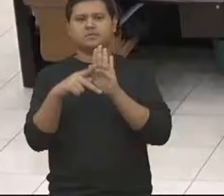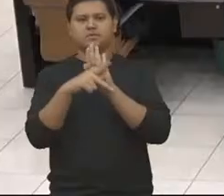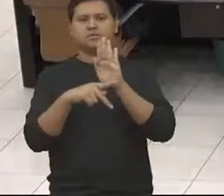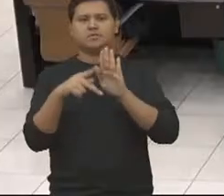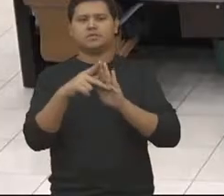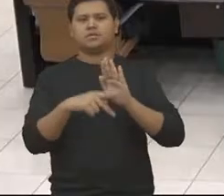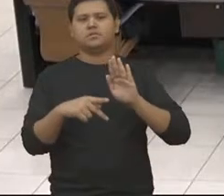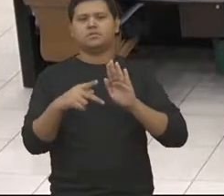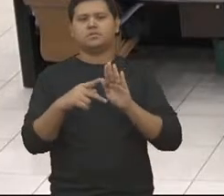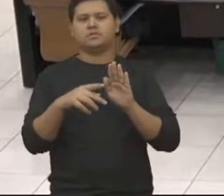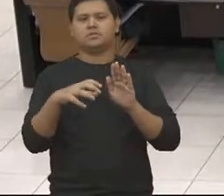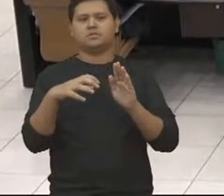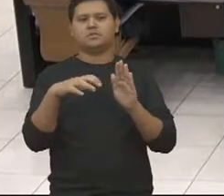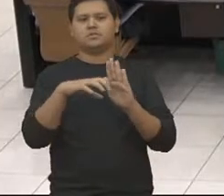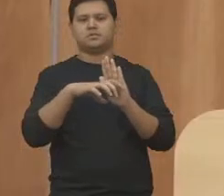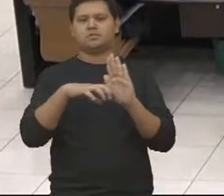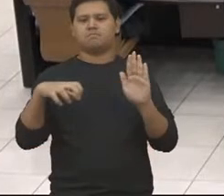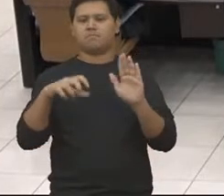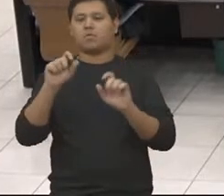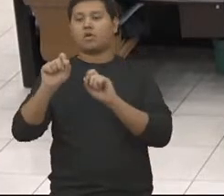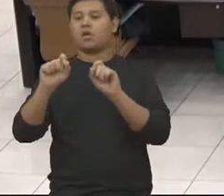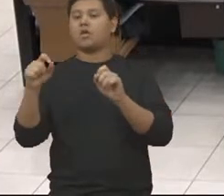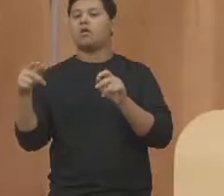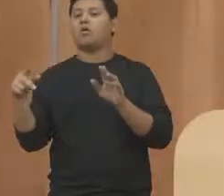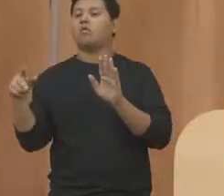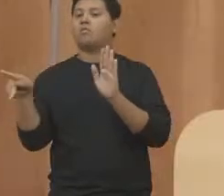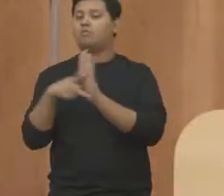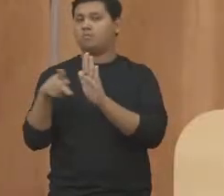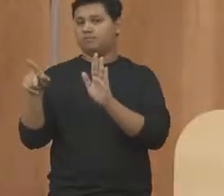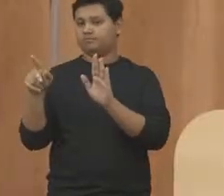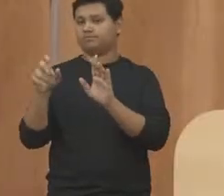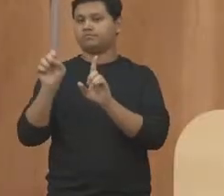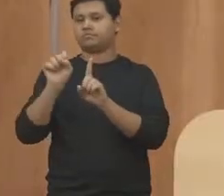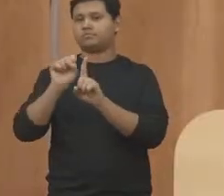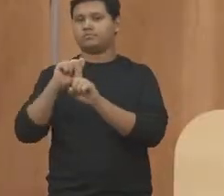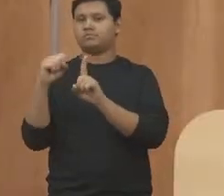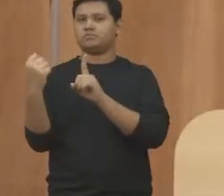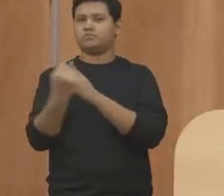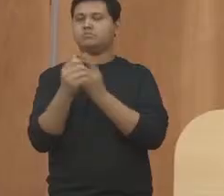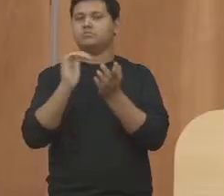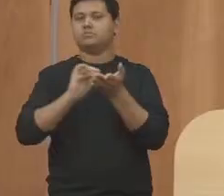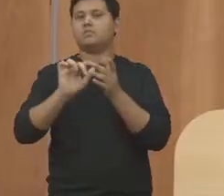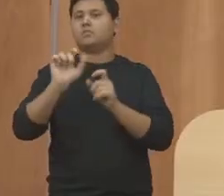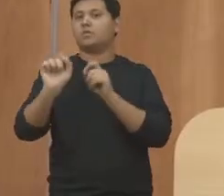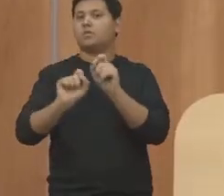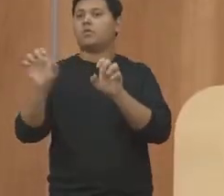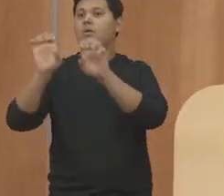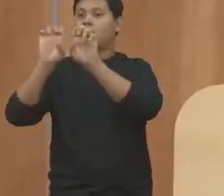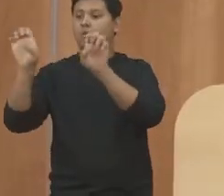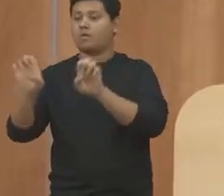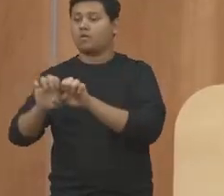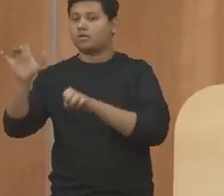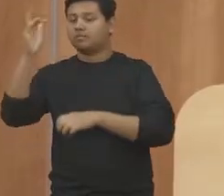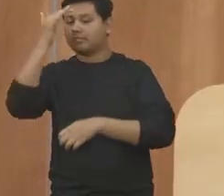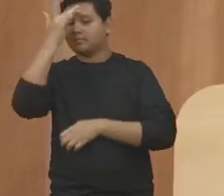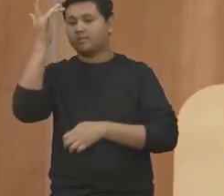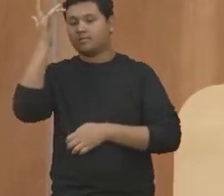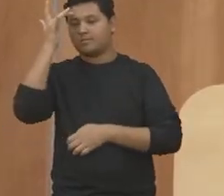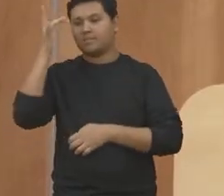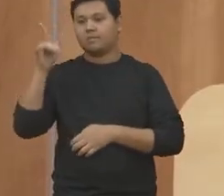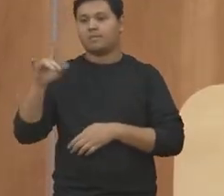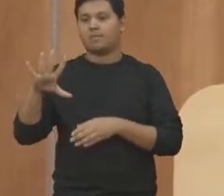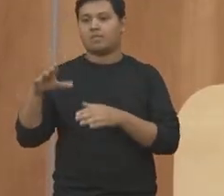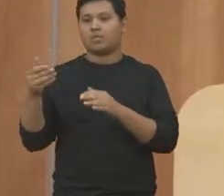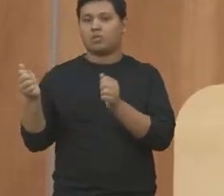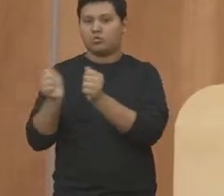O anexo do Bom Prato é um projeto da Secretaria de Assistência Social, que é de fazer uma estrutura de atenção psicossocial anexo